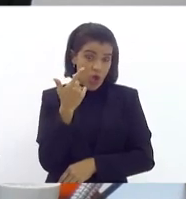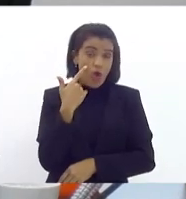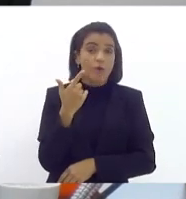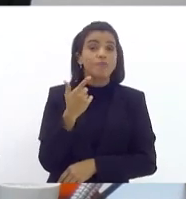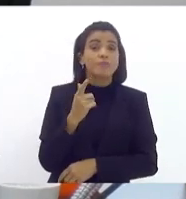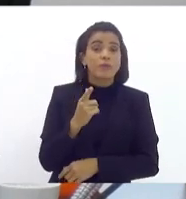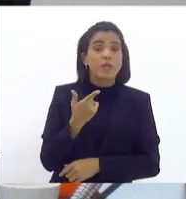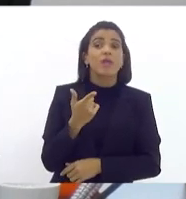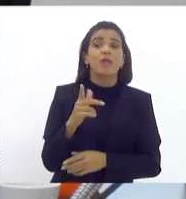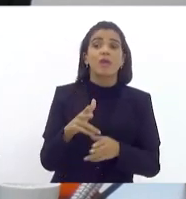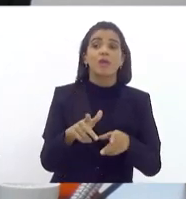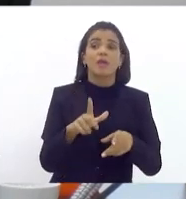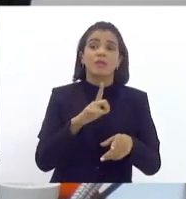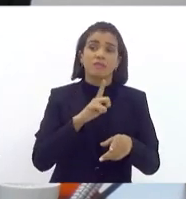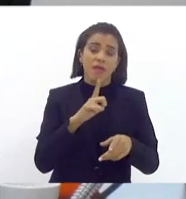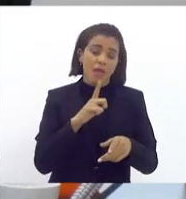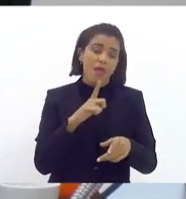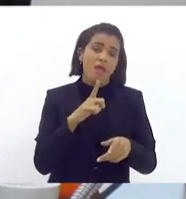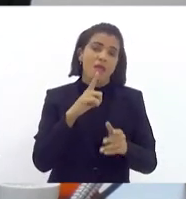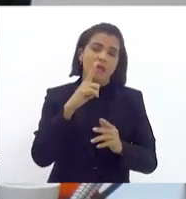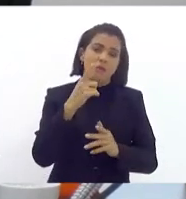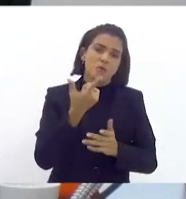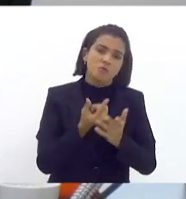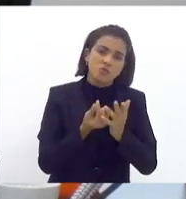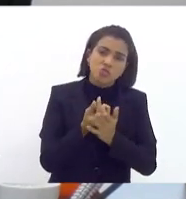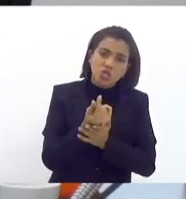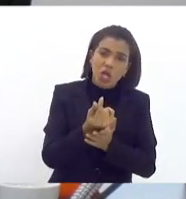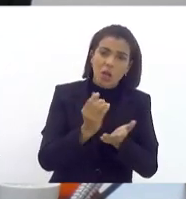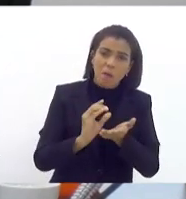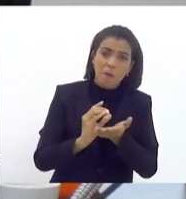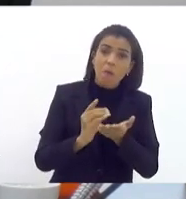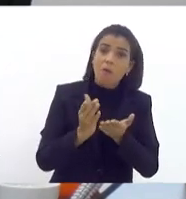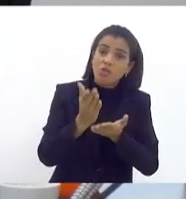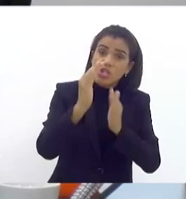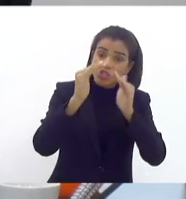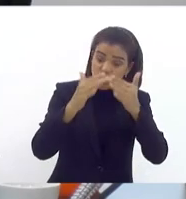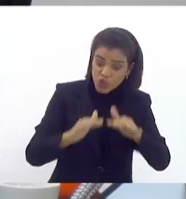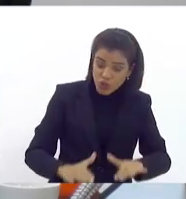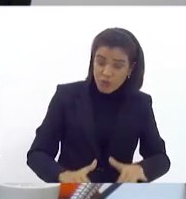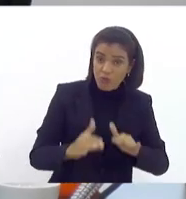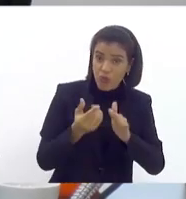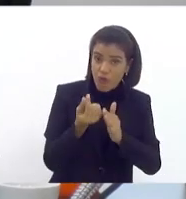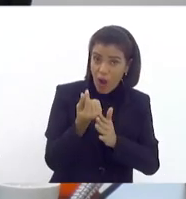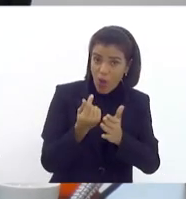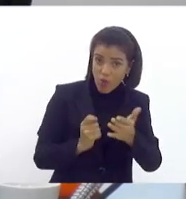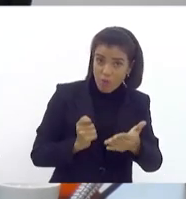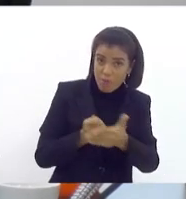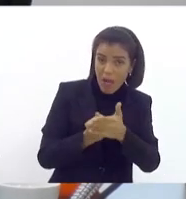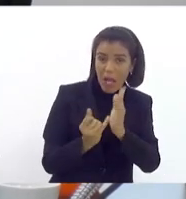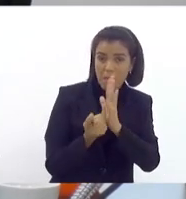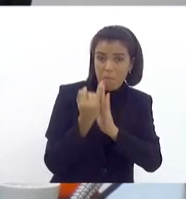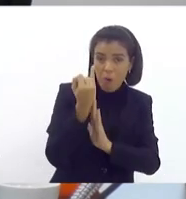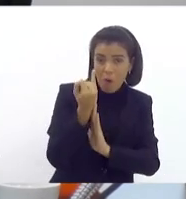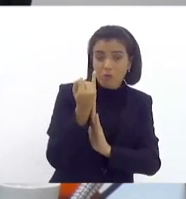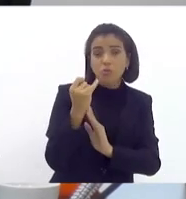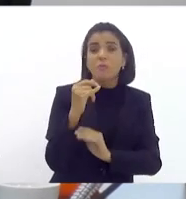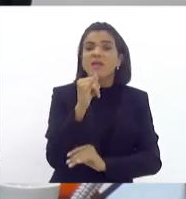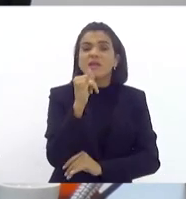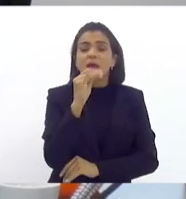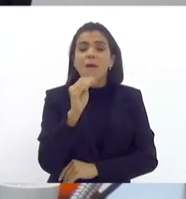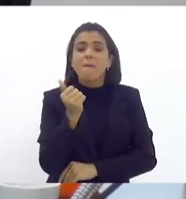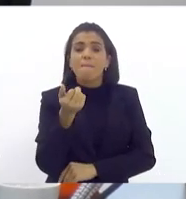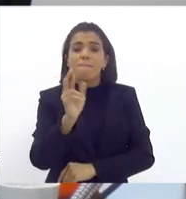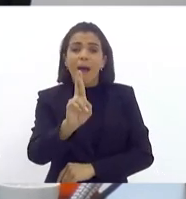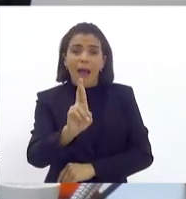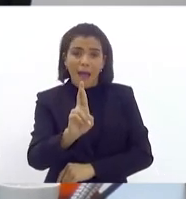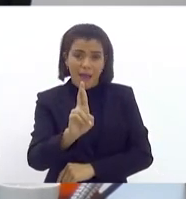receita e o orçamento de sua empresa através da venda de determinados resíduos. Por exemplo, bares e restaurantes, por exemplo, com